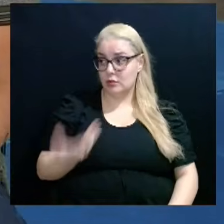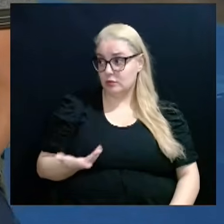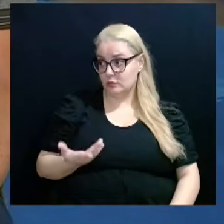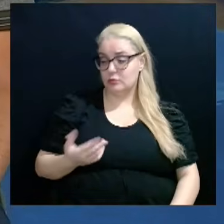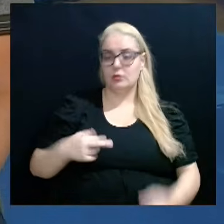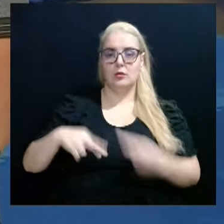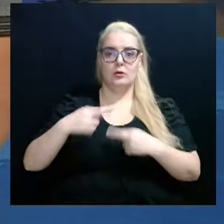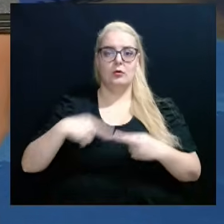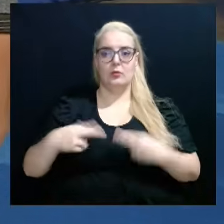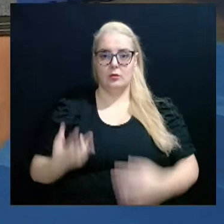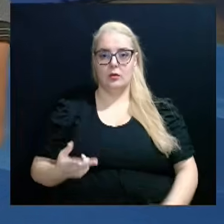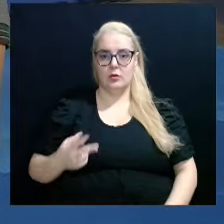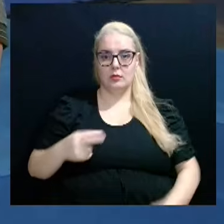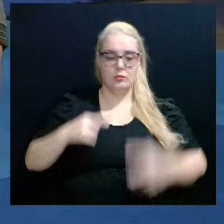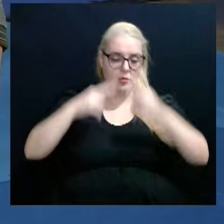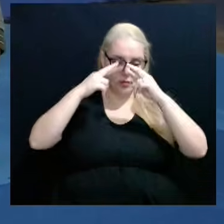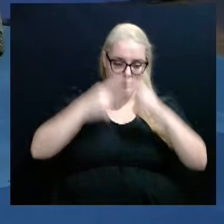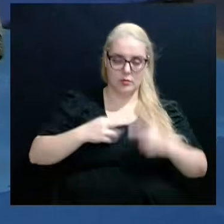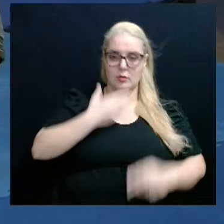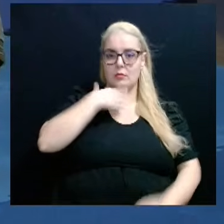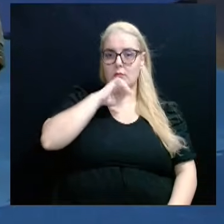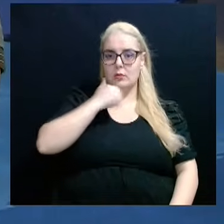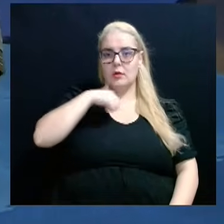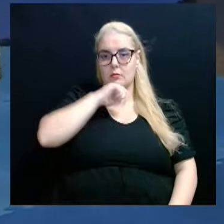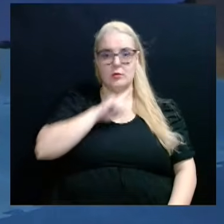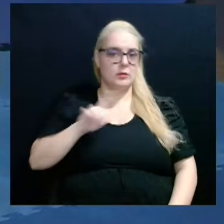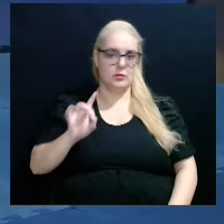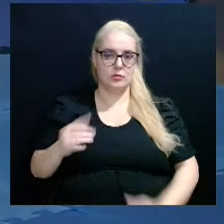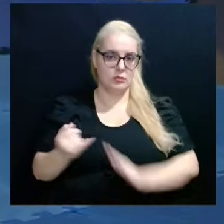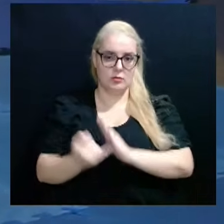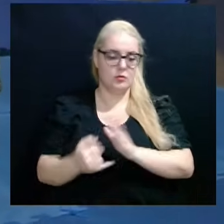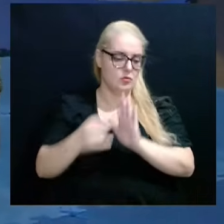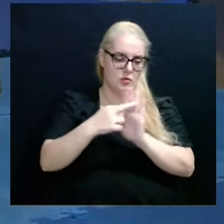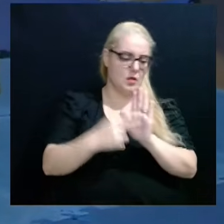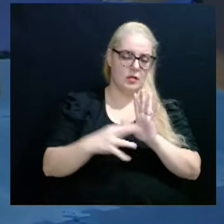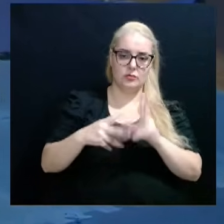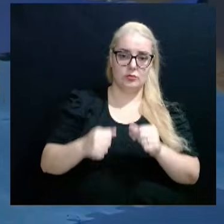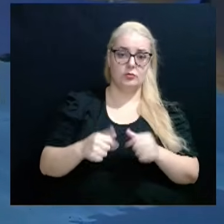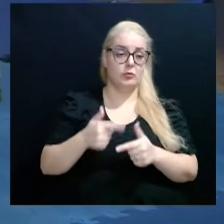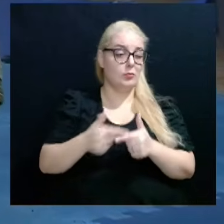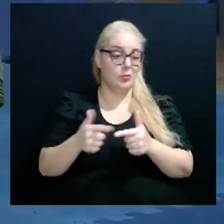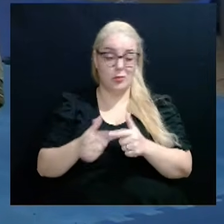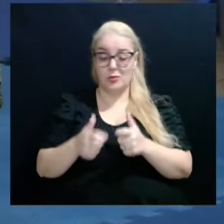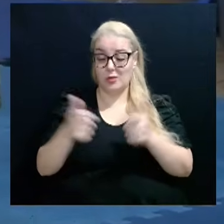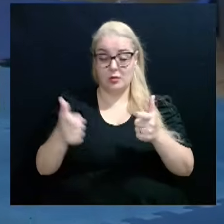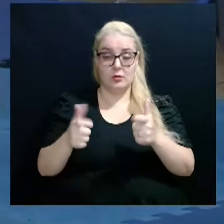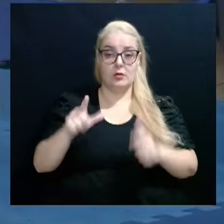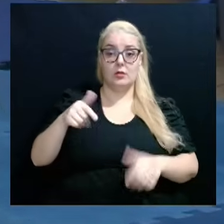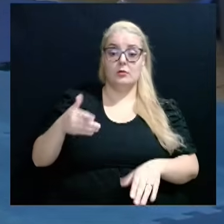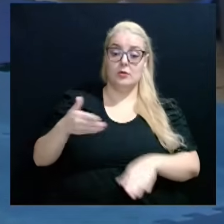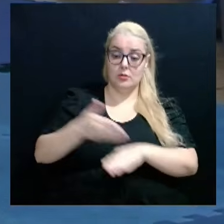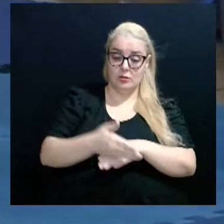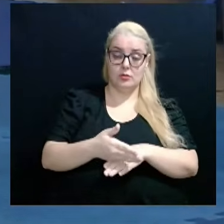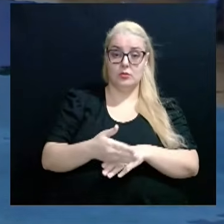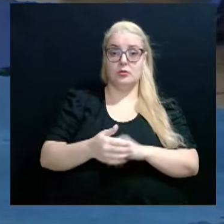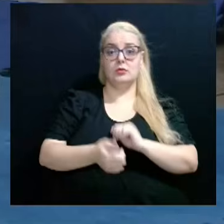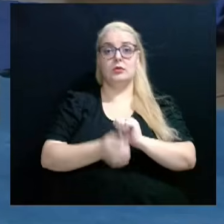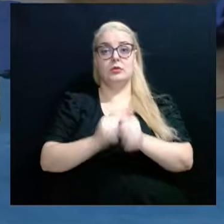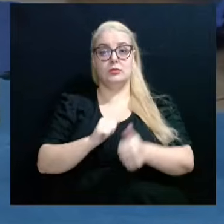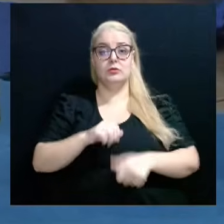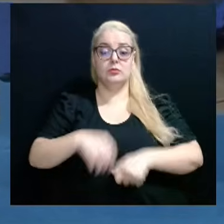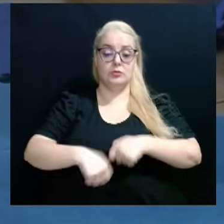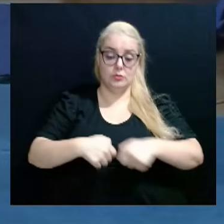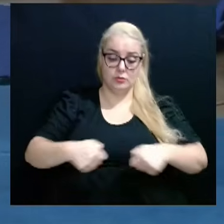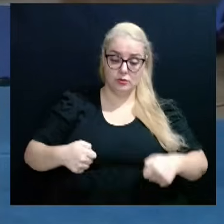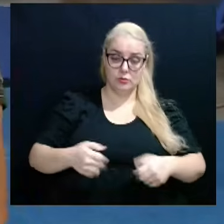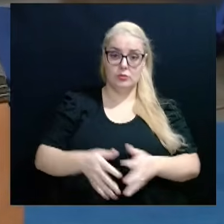próprios pais, não só na instituição, com os pais, com as regras, com tudo. E após eles se engendrarem no próprio esporte, no judô, a diferença